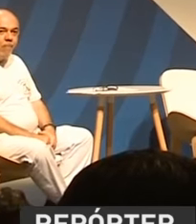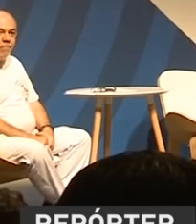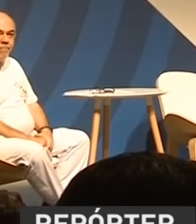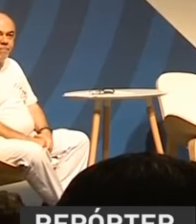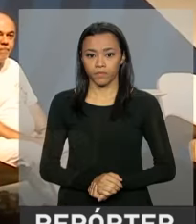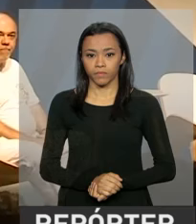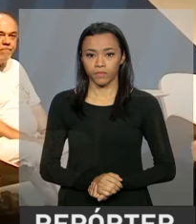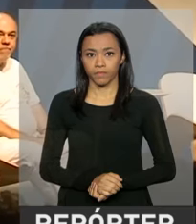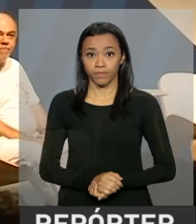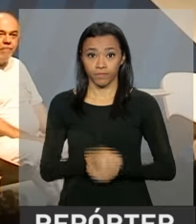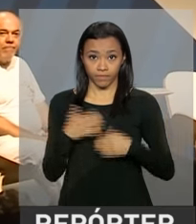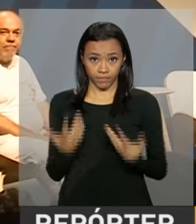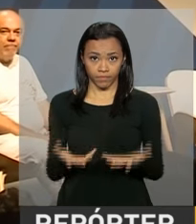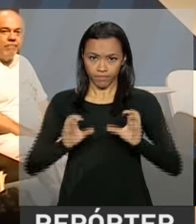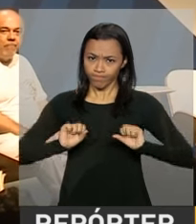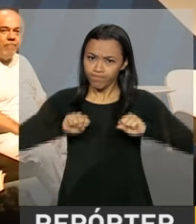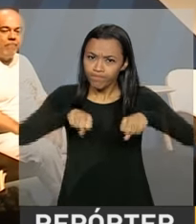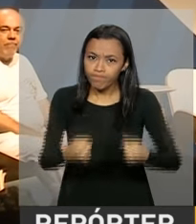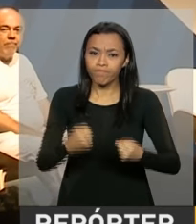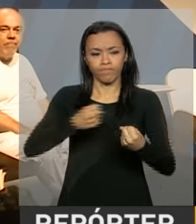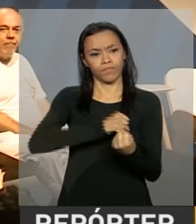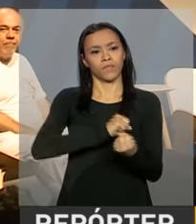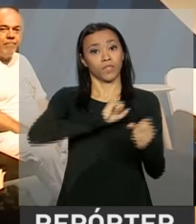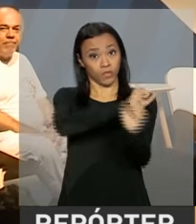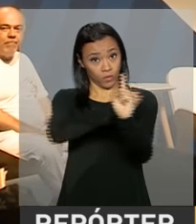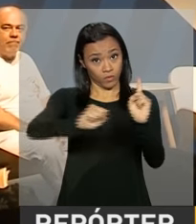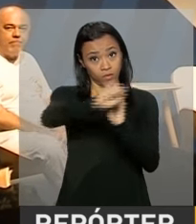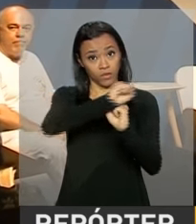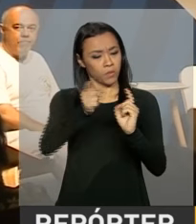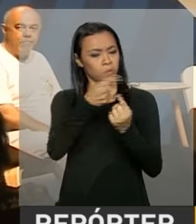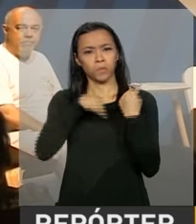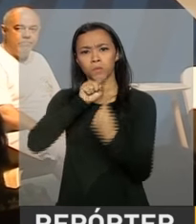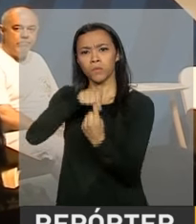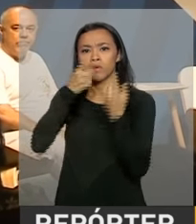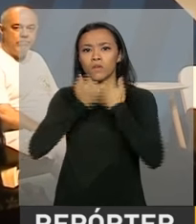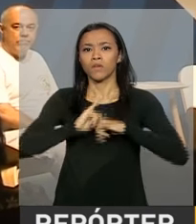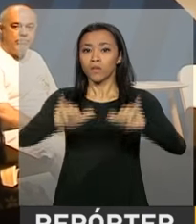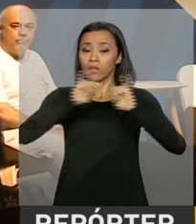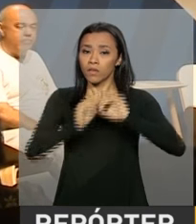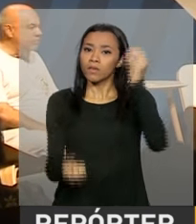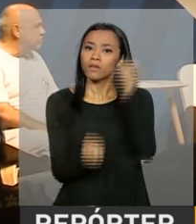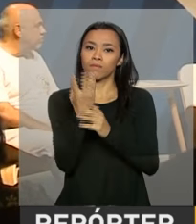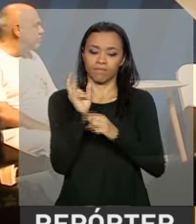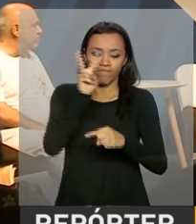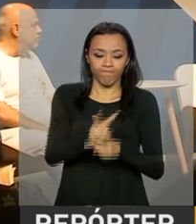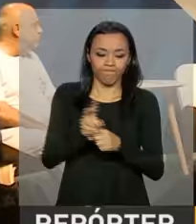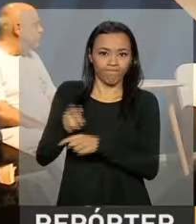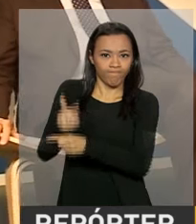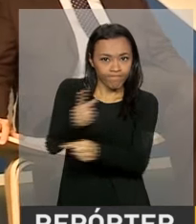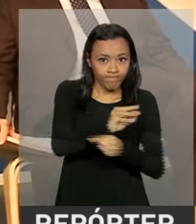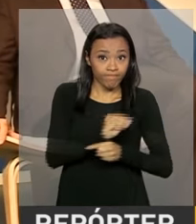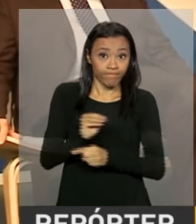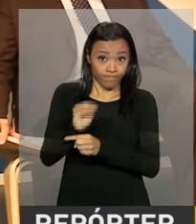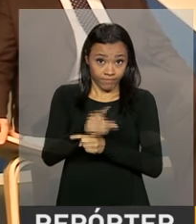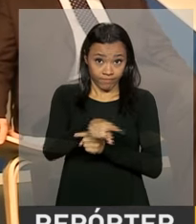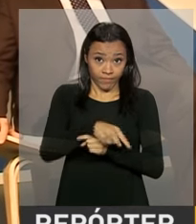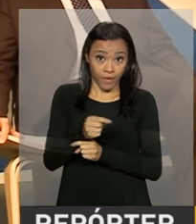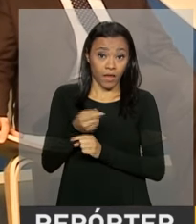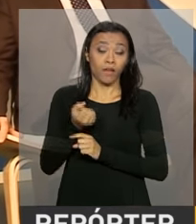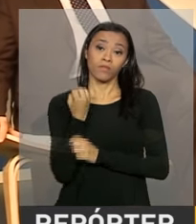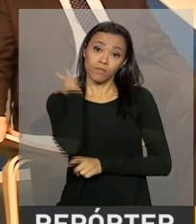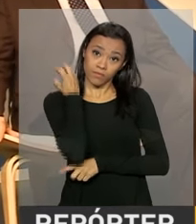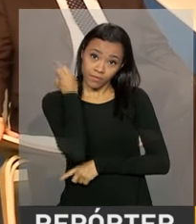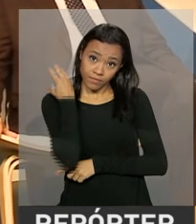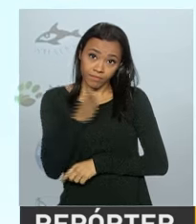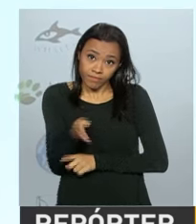conservação o engajamento da sociedade na campanha pela criação do Santuário das baleias do Atlântico Sul será pelas